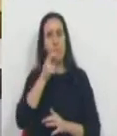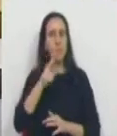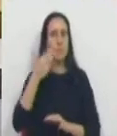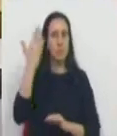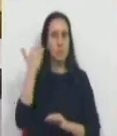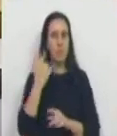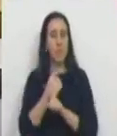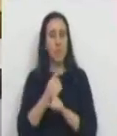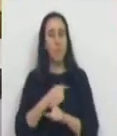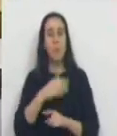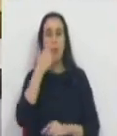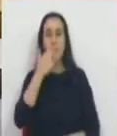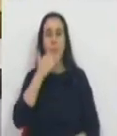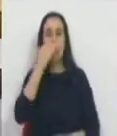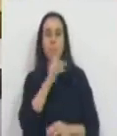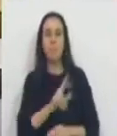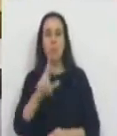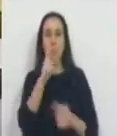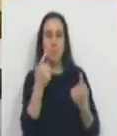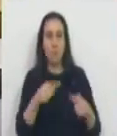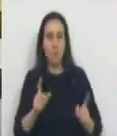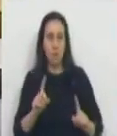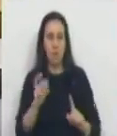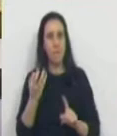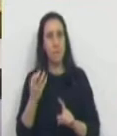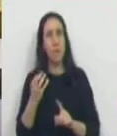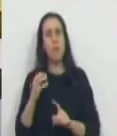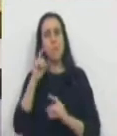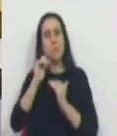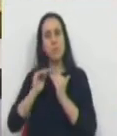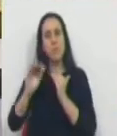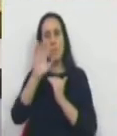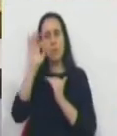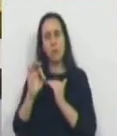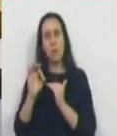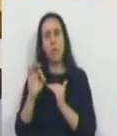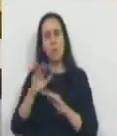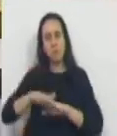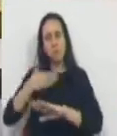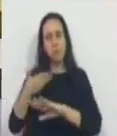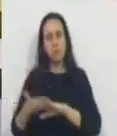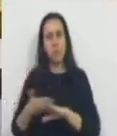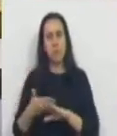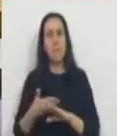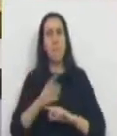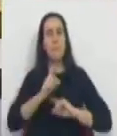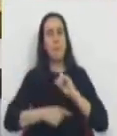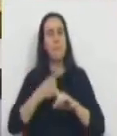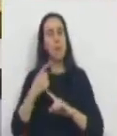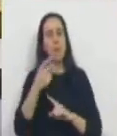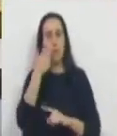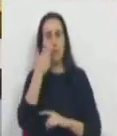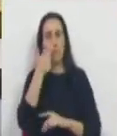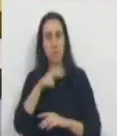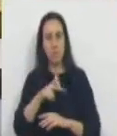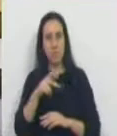a idade da reforma que aumentou, foi o fator de sustentabilidade que foi agravado, impondo um corte nas